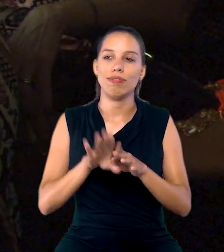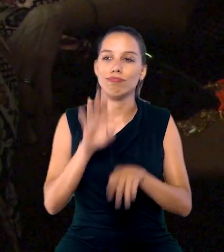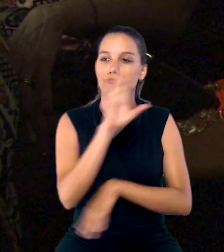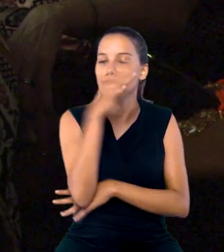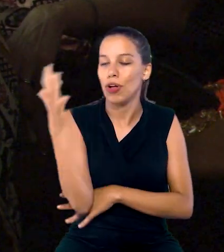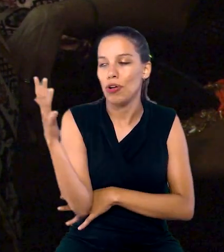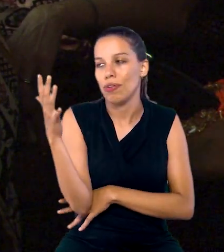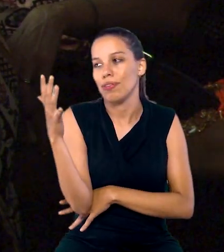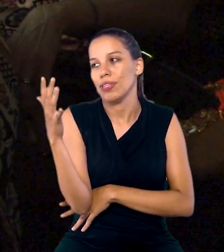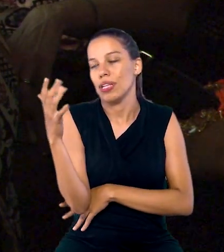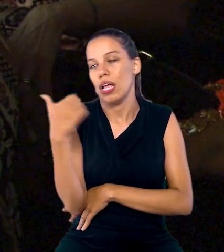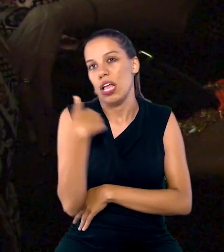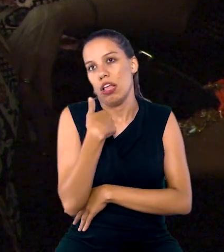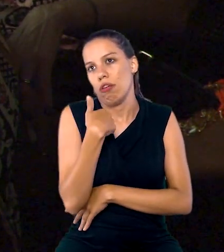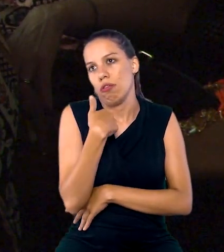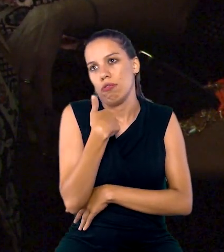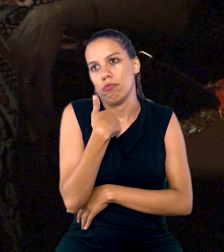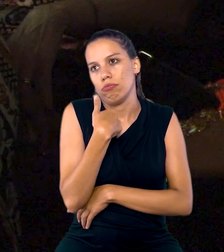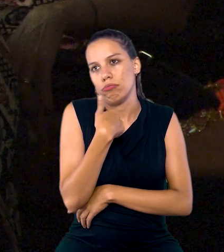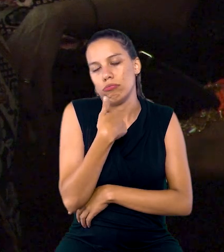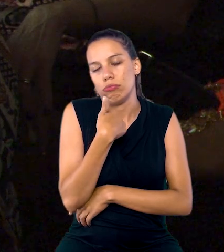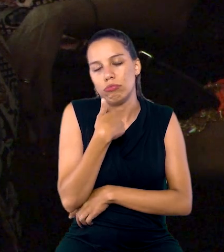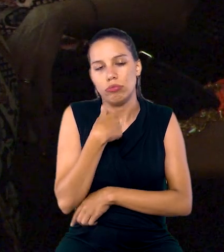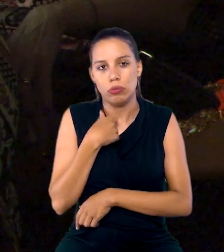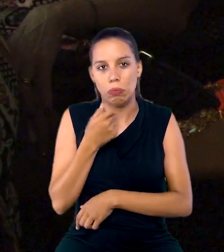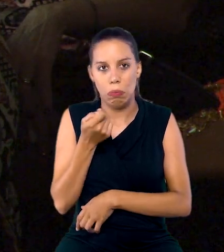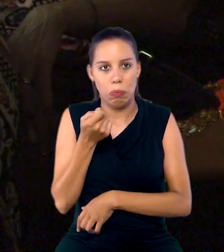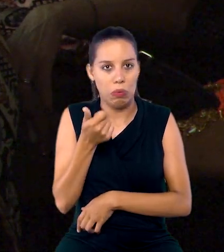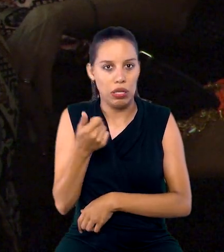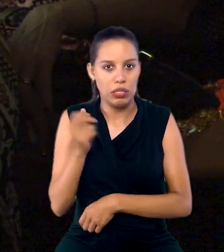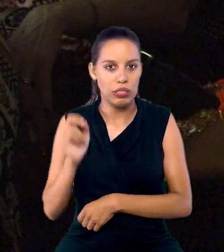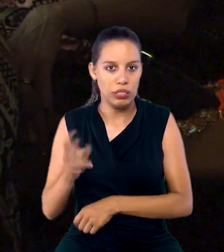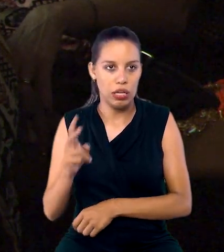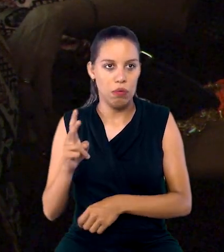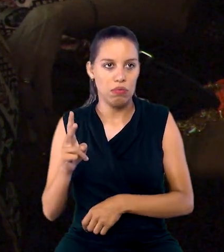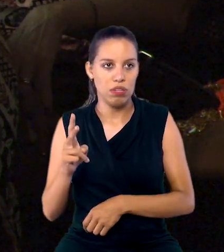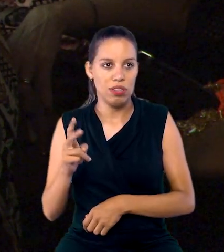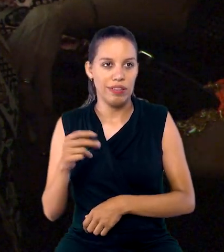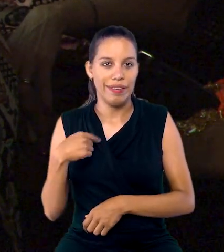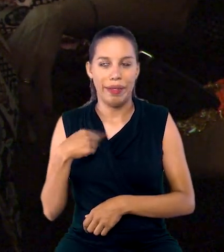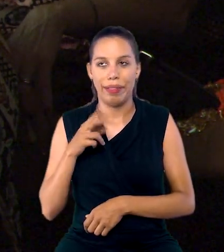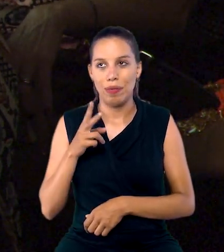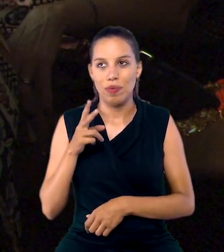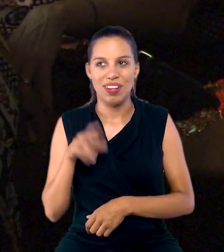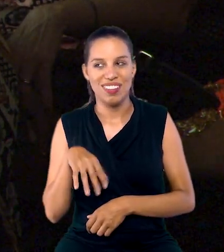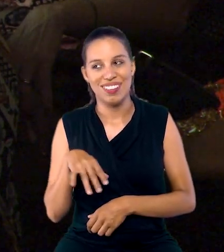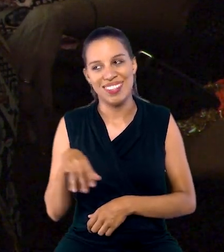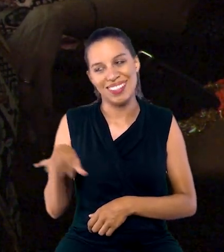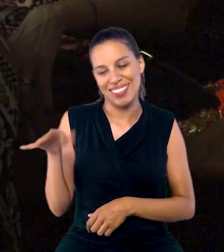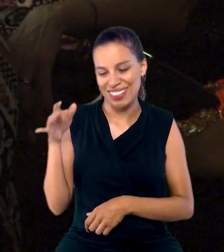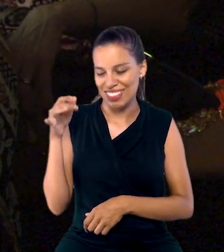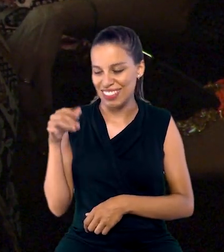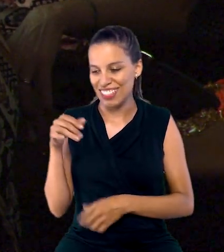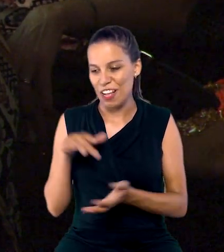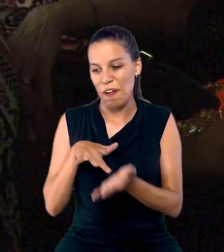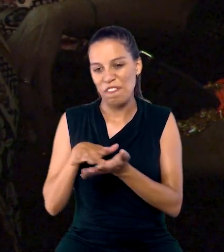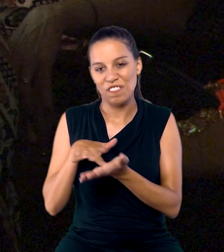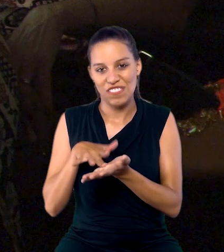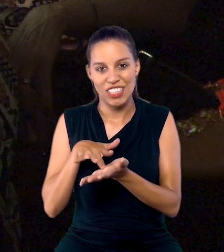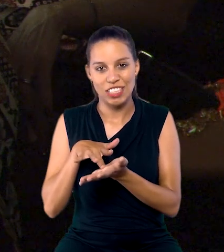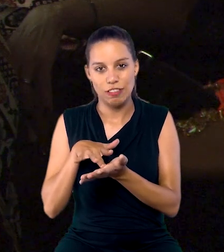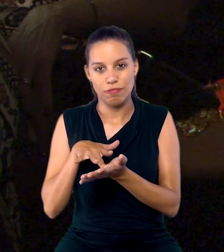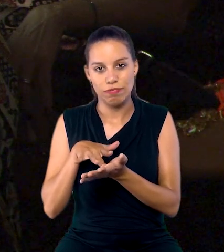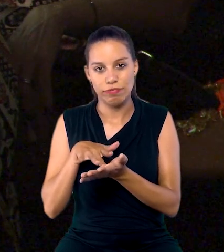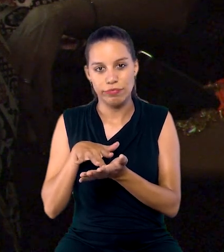si. Uma coisa que eu, pelo menos, caio muitas vezes em ser cínico em tudo isso